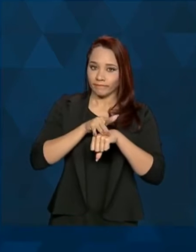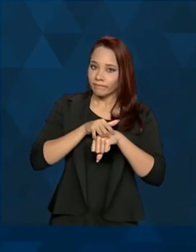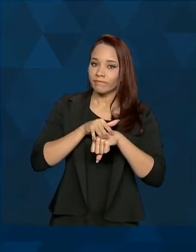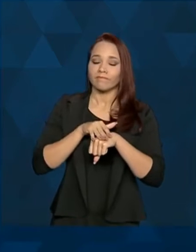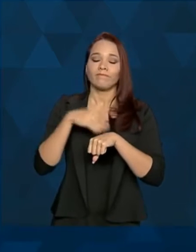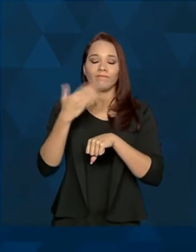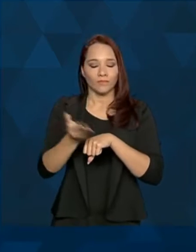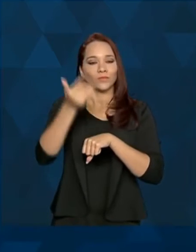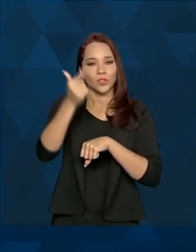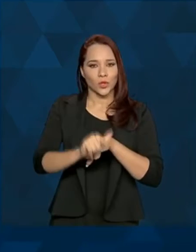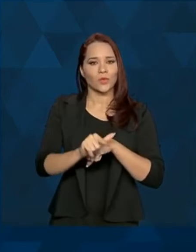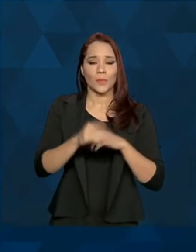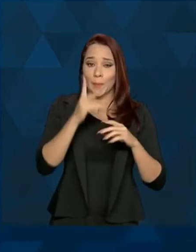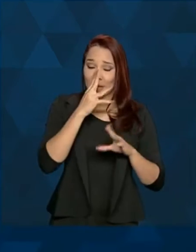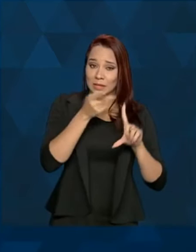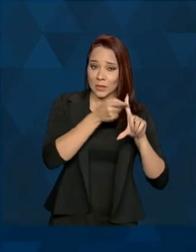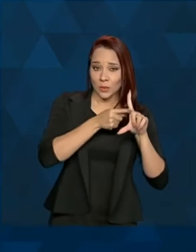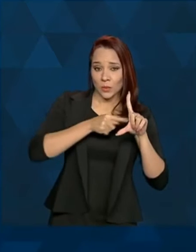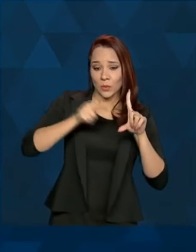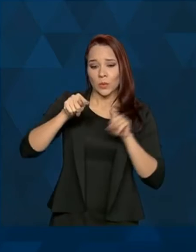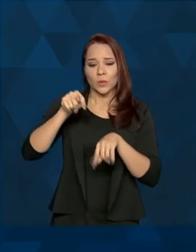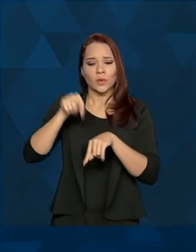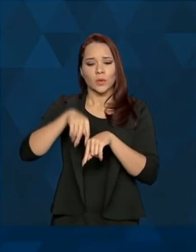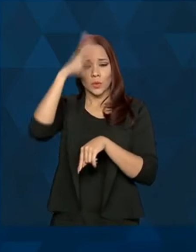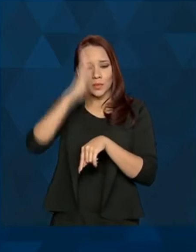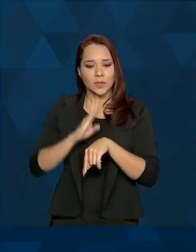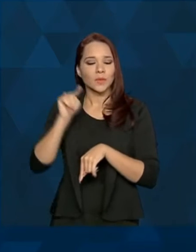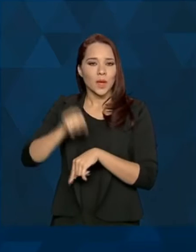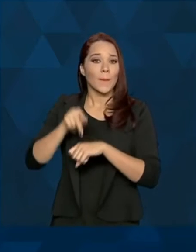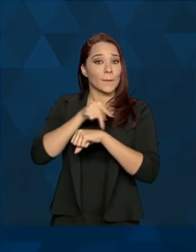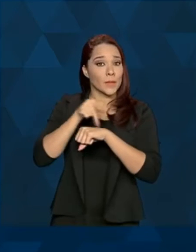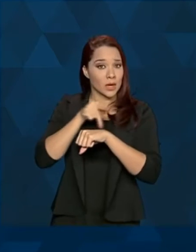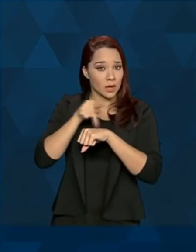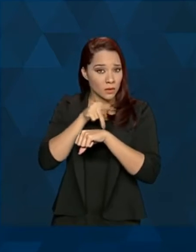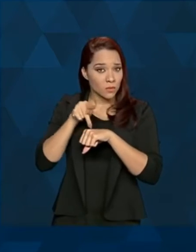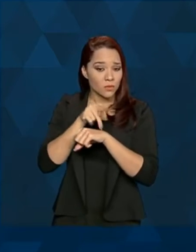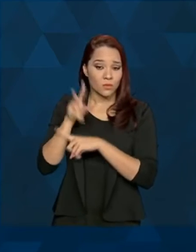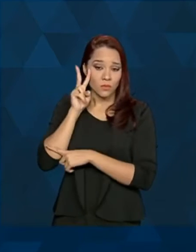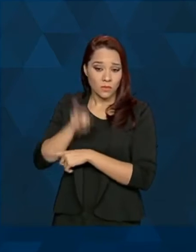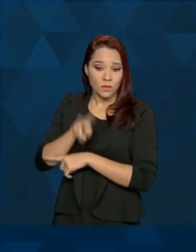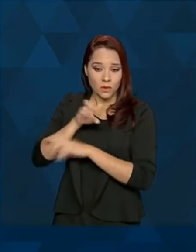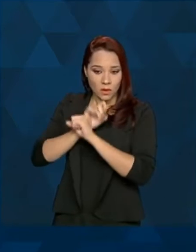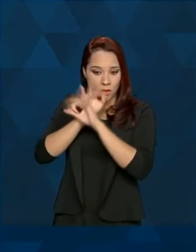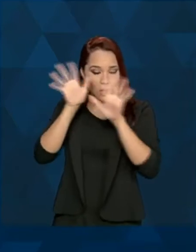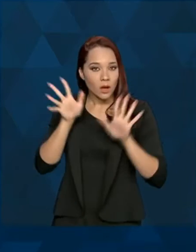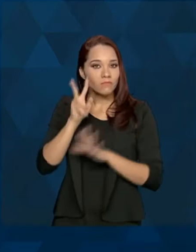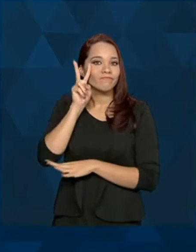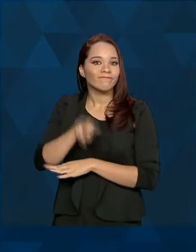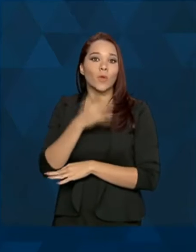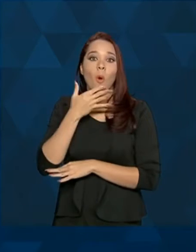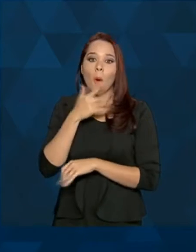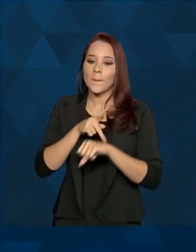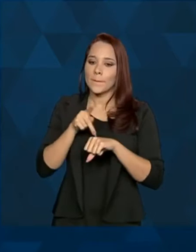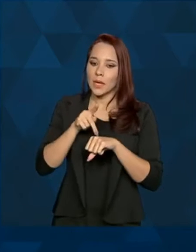epidemiológica, aí de novo, a nossa curva do Brasil é essa curva em preto, a gente consegue ver claramente que nas 2,